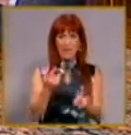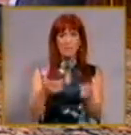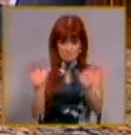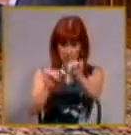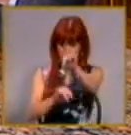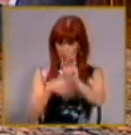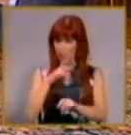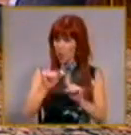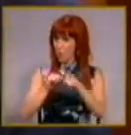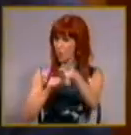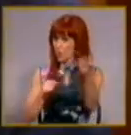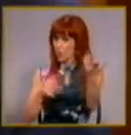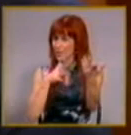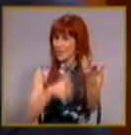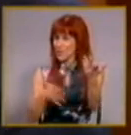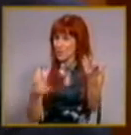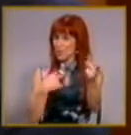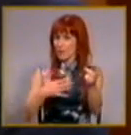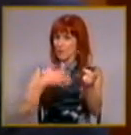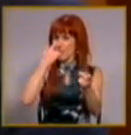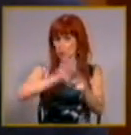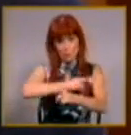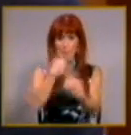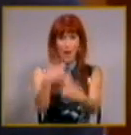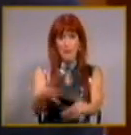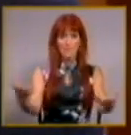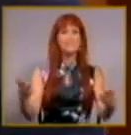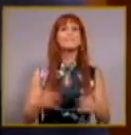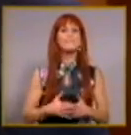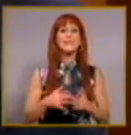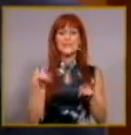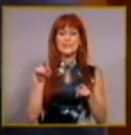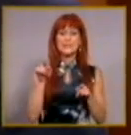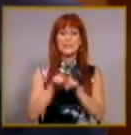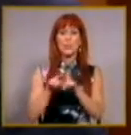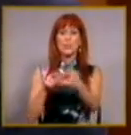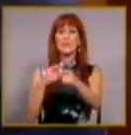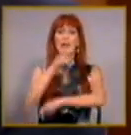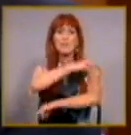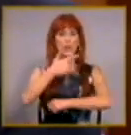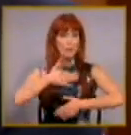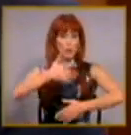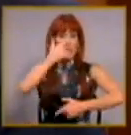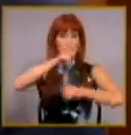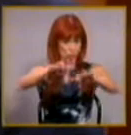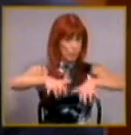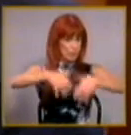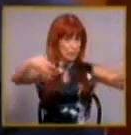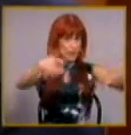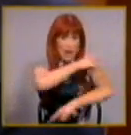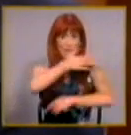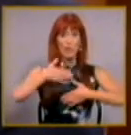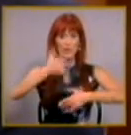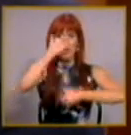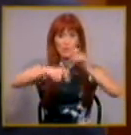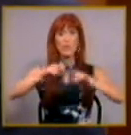mais, que eu concordo consigo quando diz que a vontade do povo é soberana. E ali naquele hemiciclo está representada a vontade do povo. E a vontade do povo